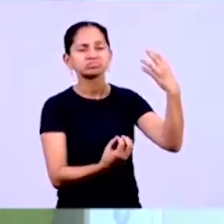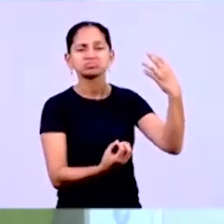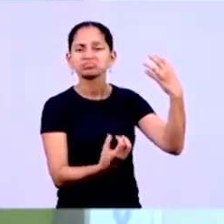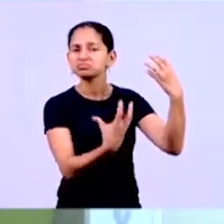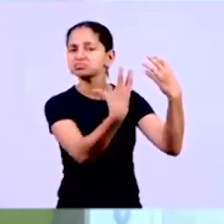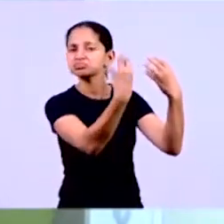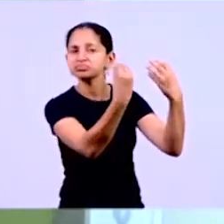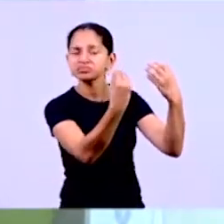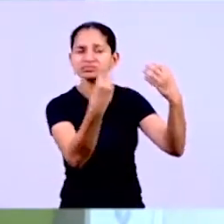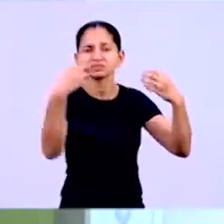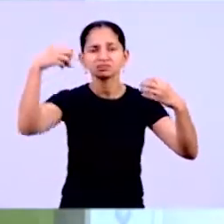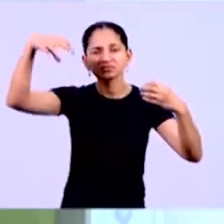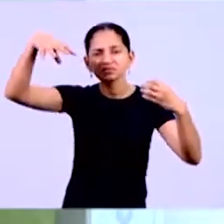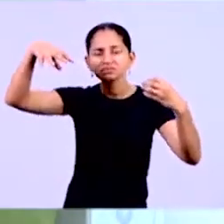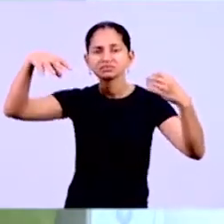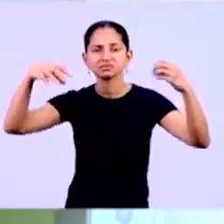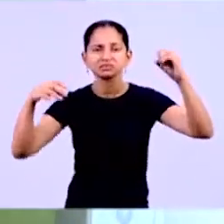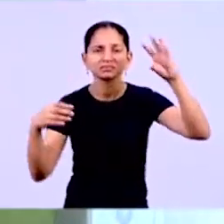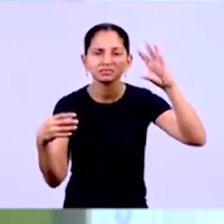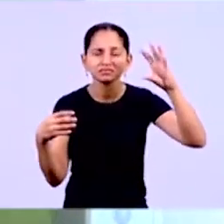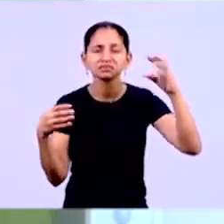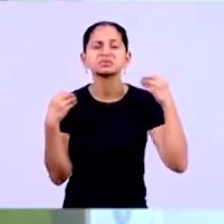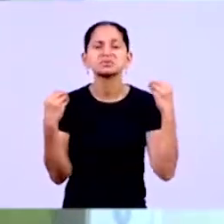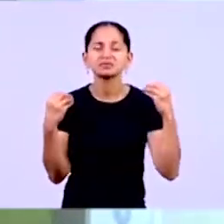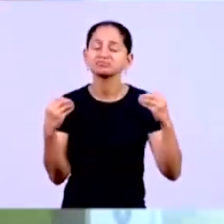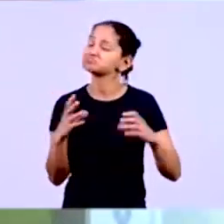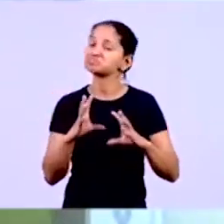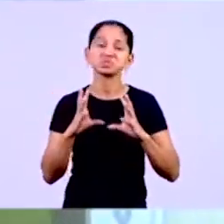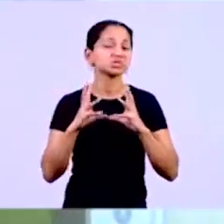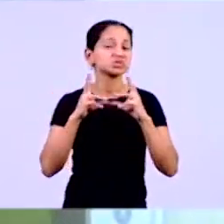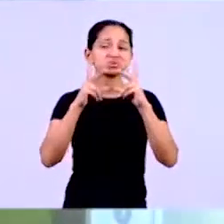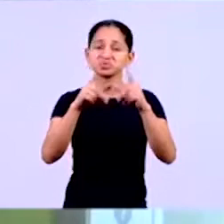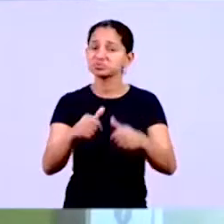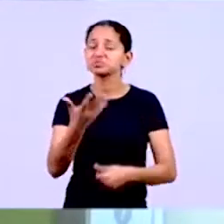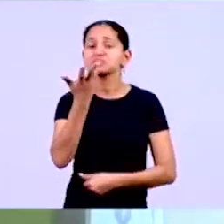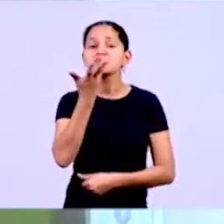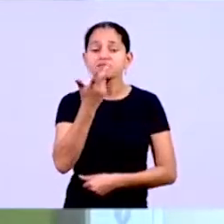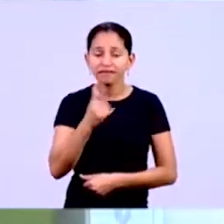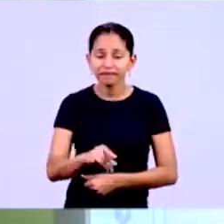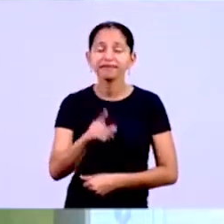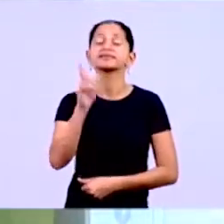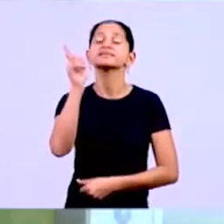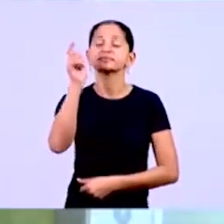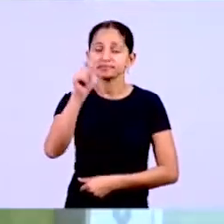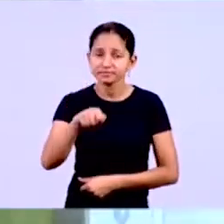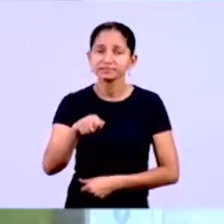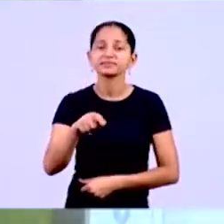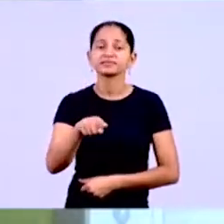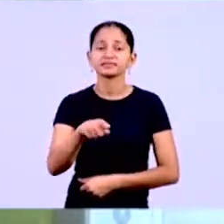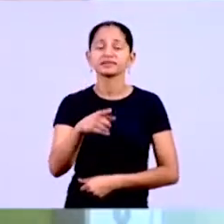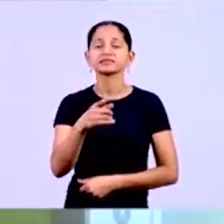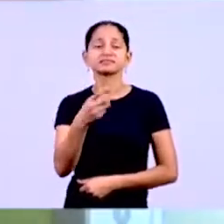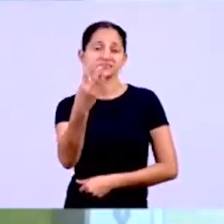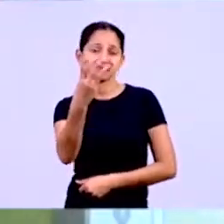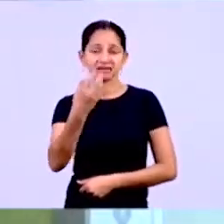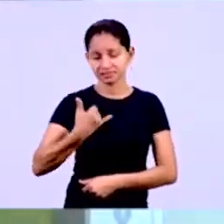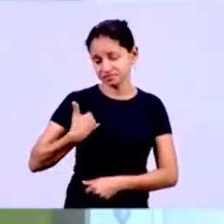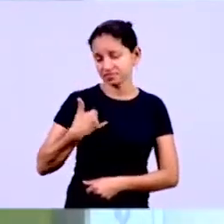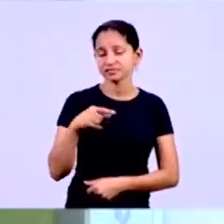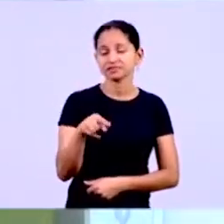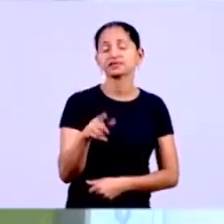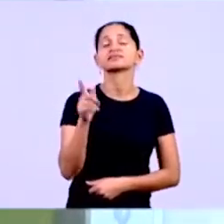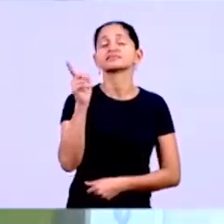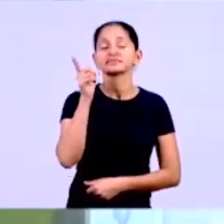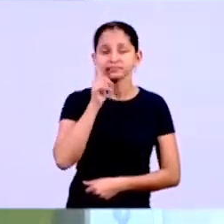ficava anotando. E hoje, né, todo mundo usa. Uma criança de 3 anos de idade está usando o computador, está usando o seu celular. Uma senhora